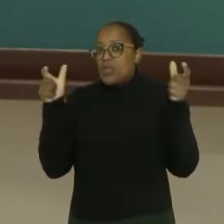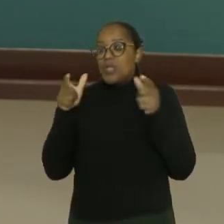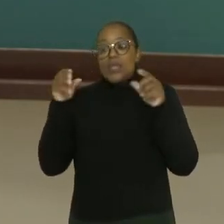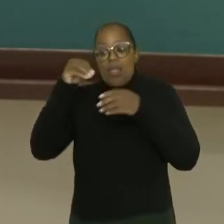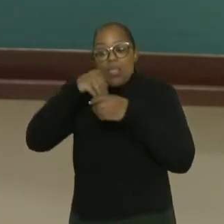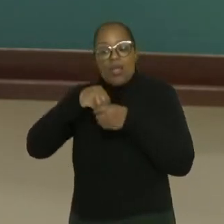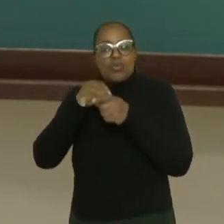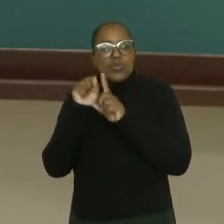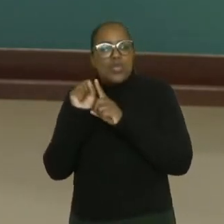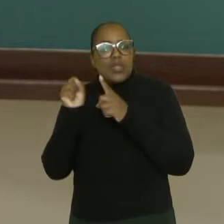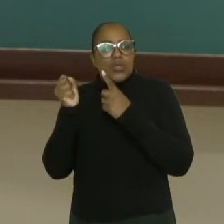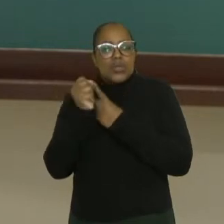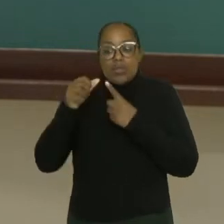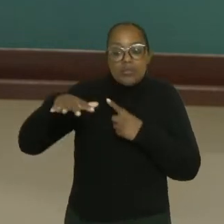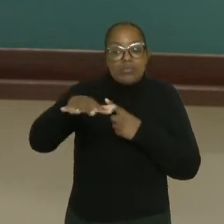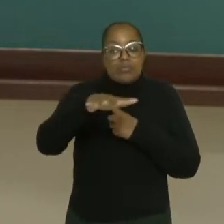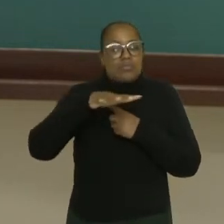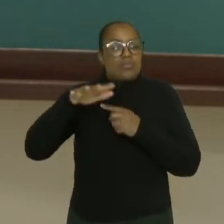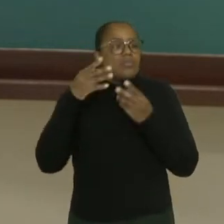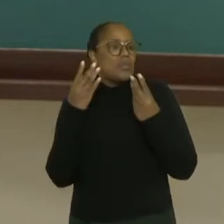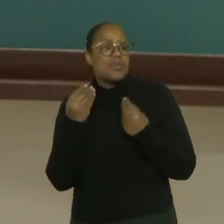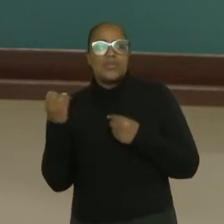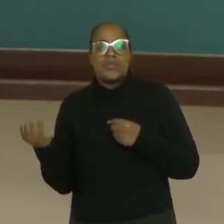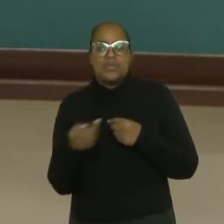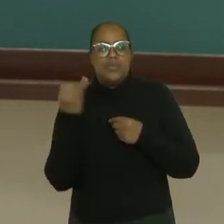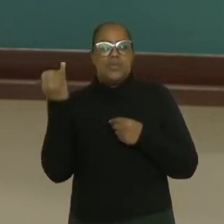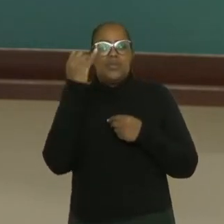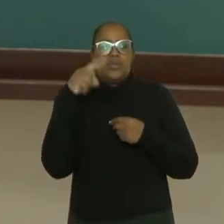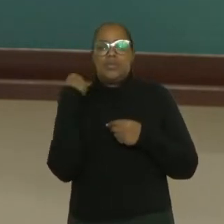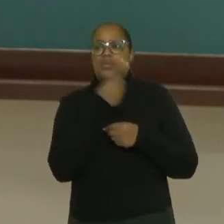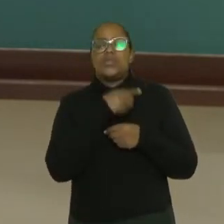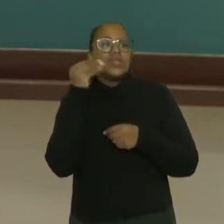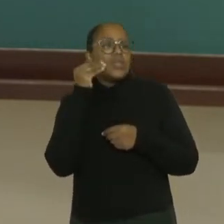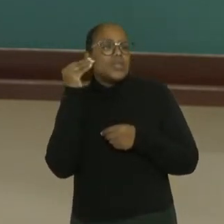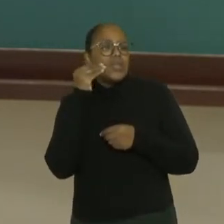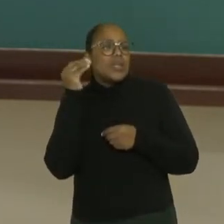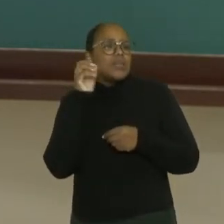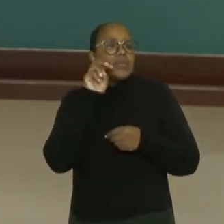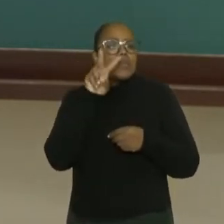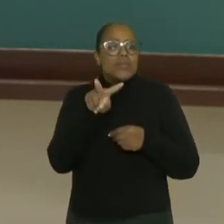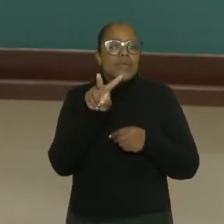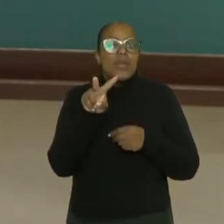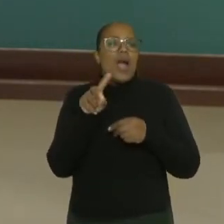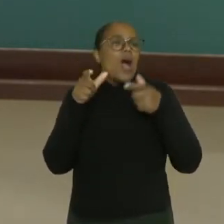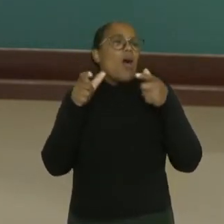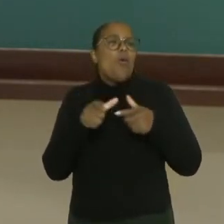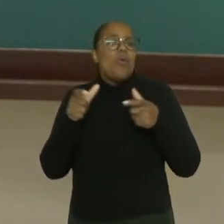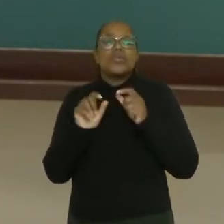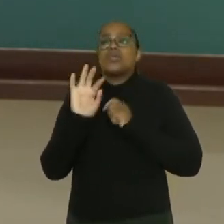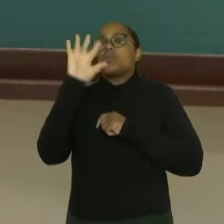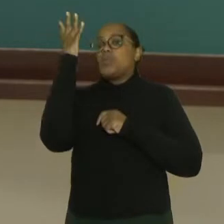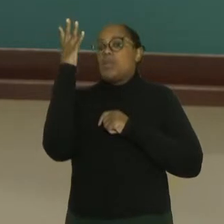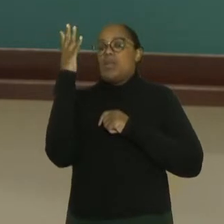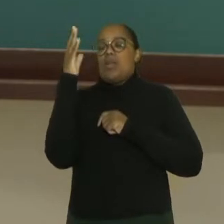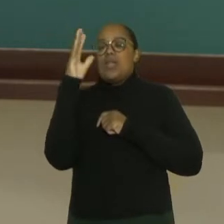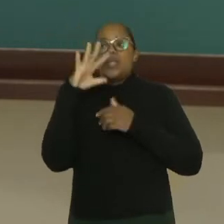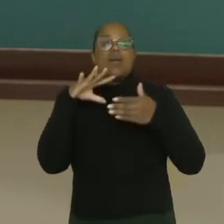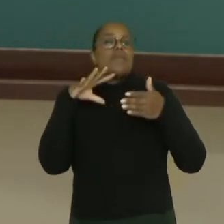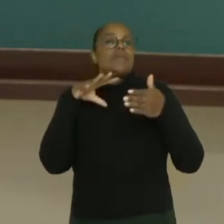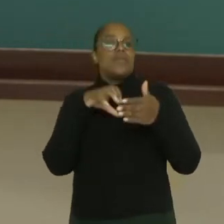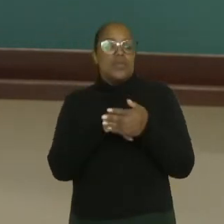sociais. Então é muito importante a gente tentar enxergar quais são essas várias violências, onde elas se manifestam, para